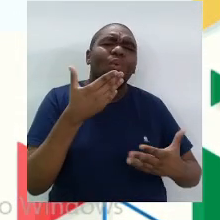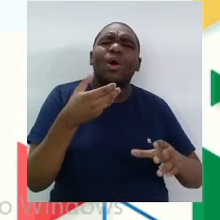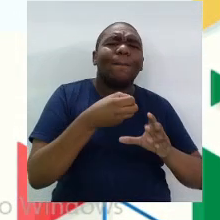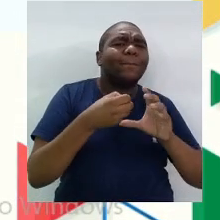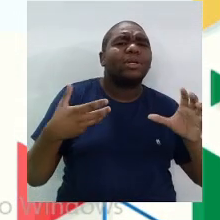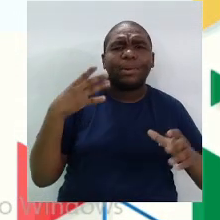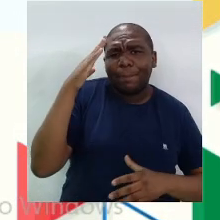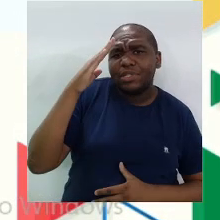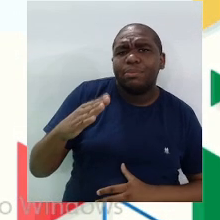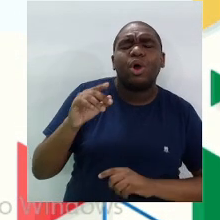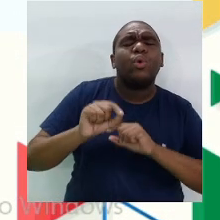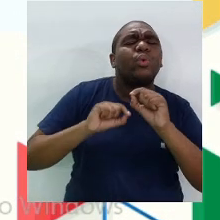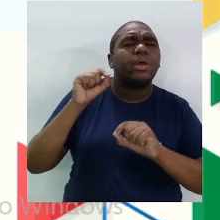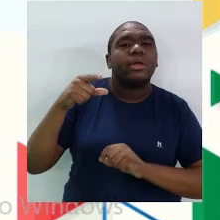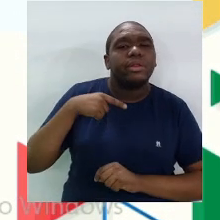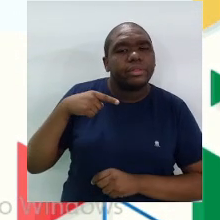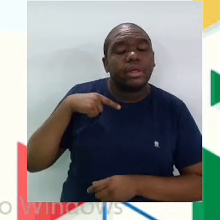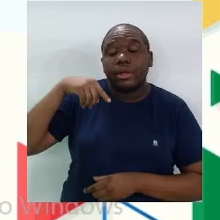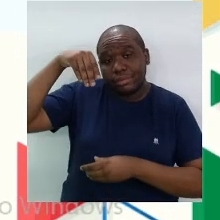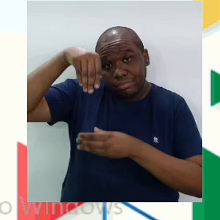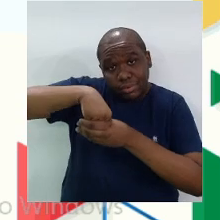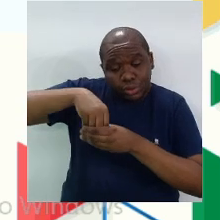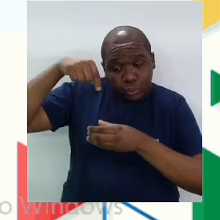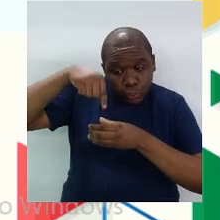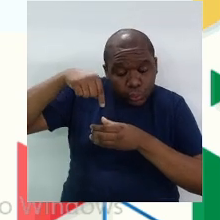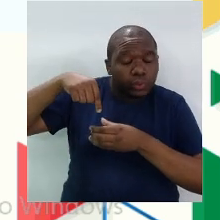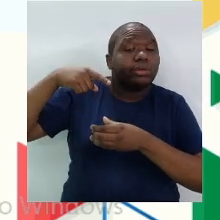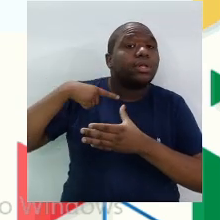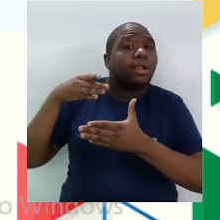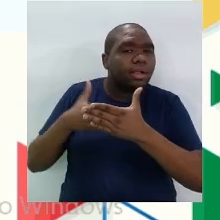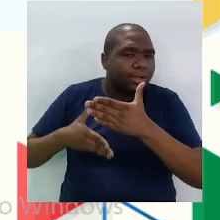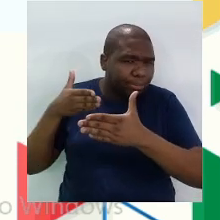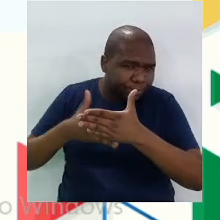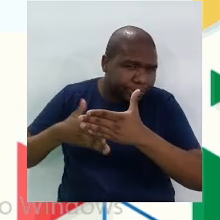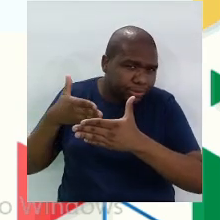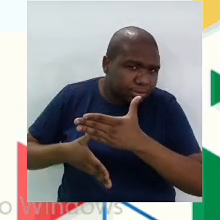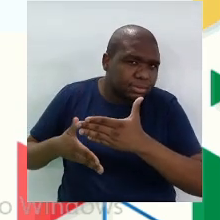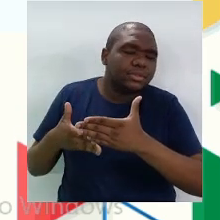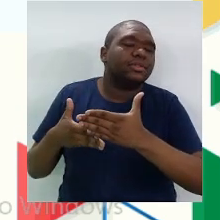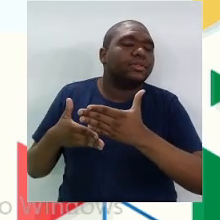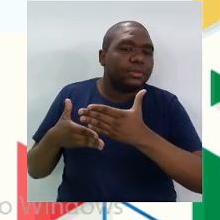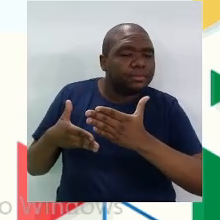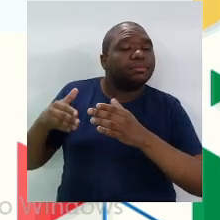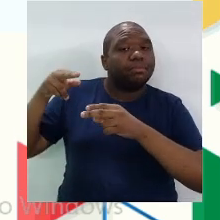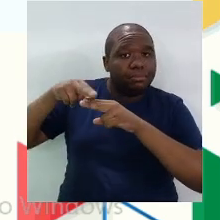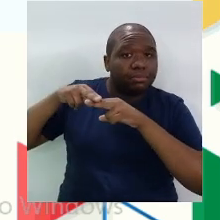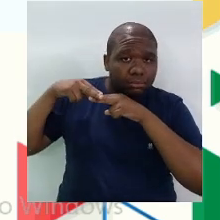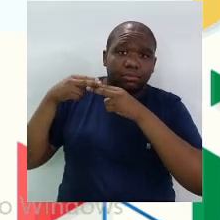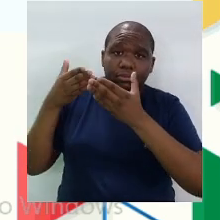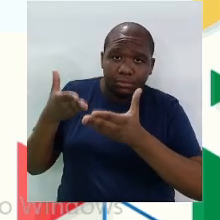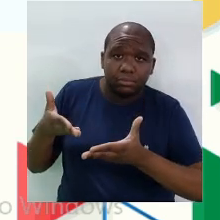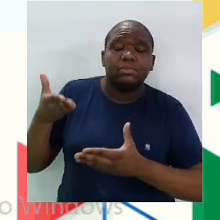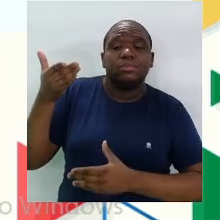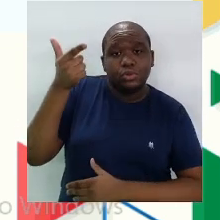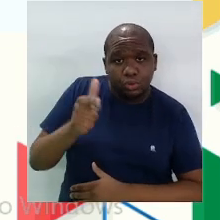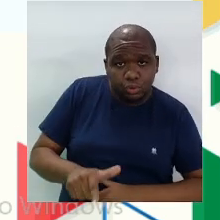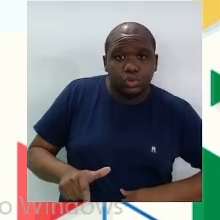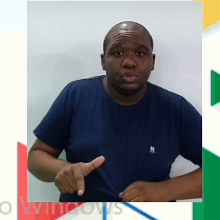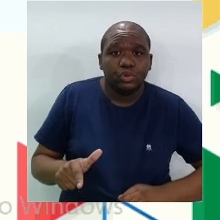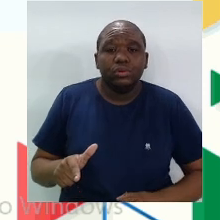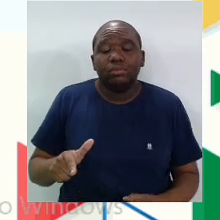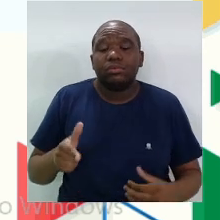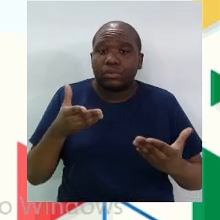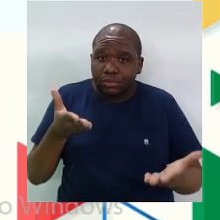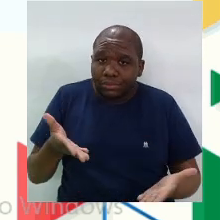a presença de um núcleo que está ali, delimitado por um envoltório nuclear. Estou repetindo de novo